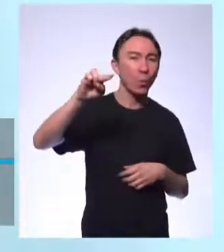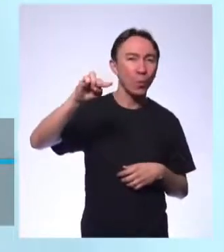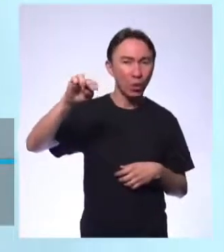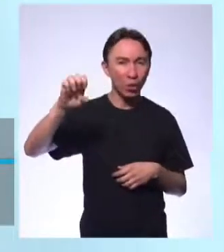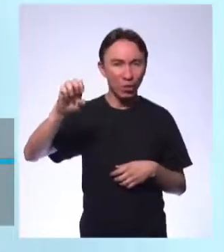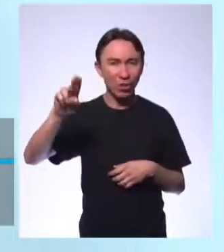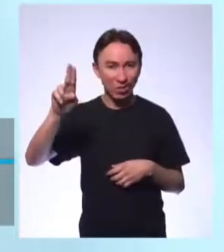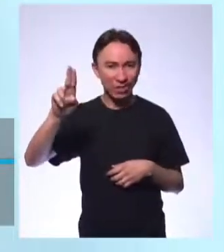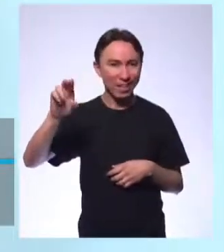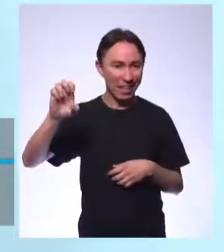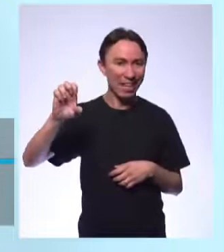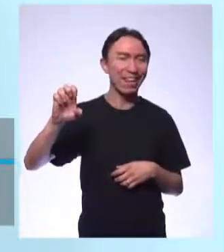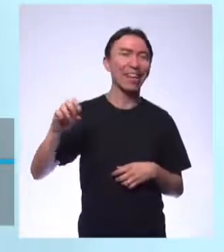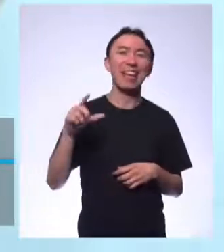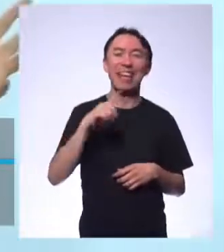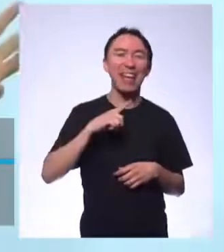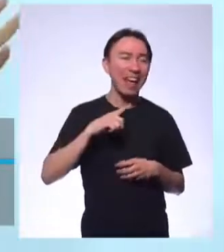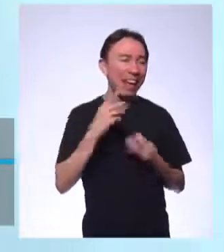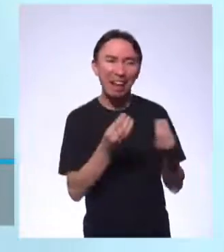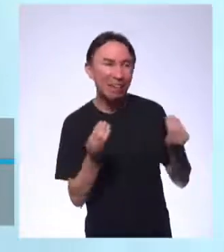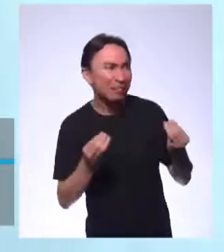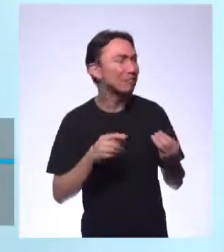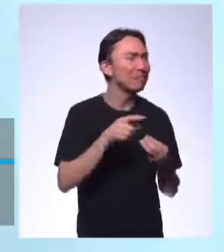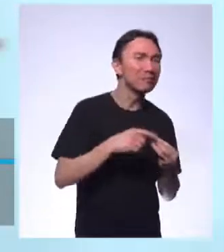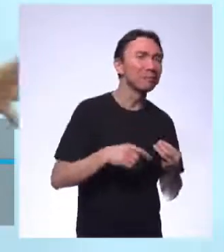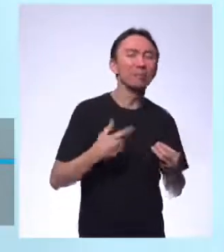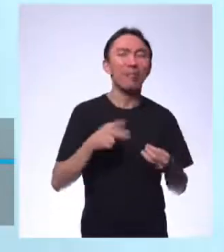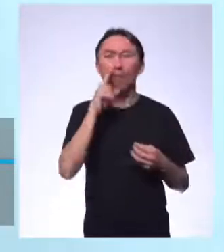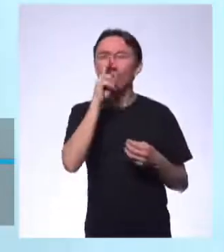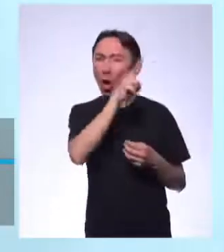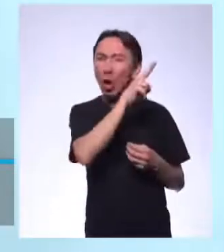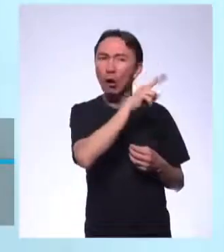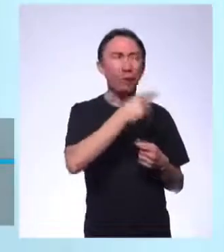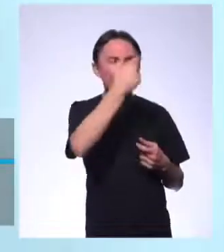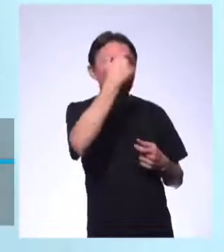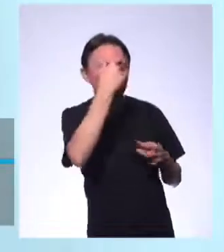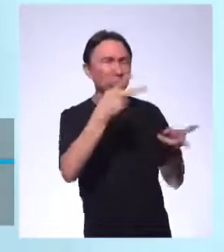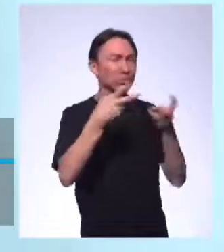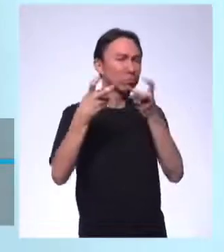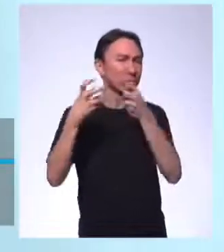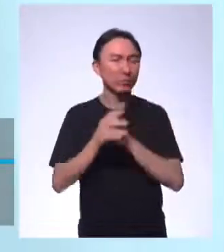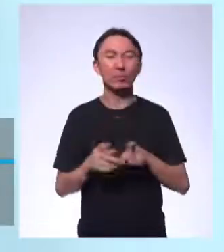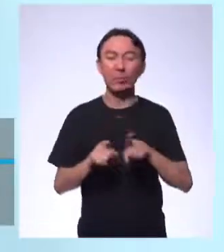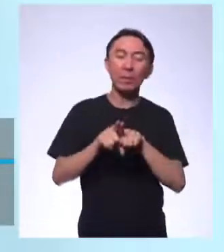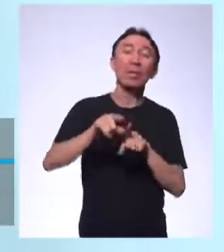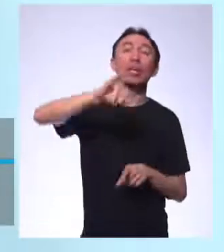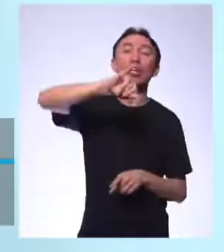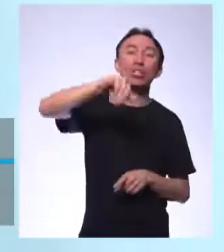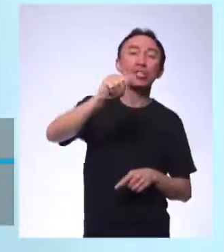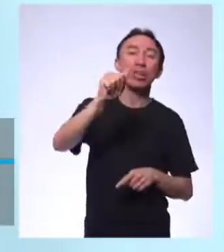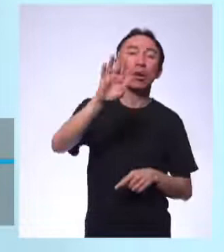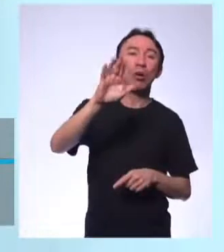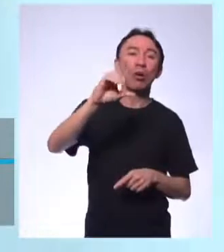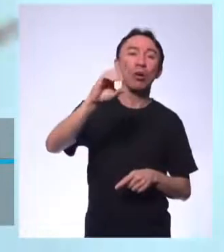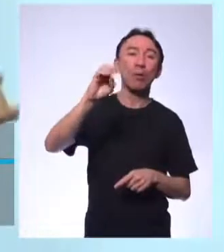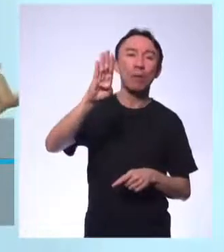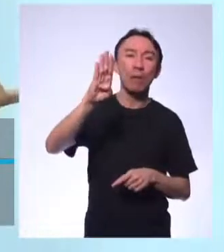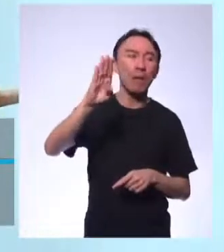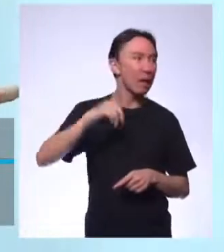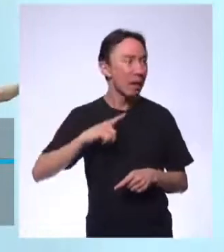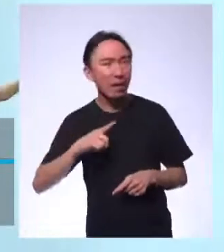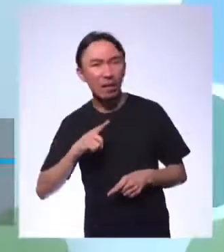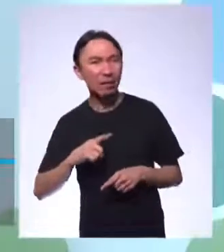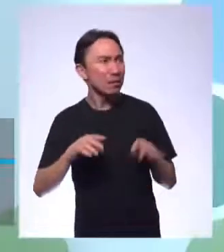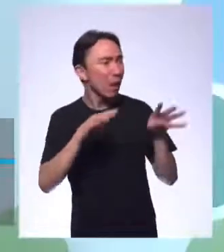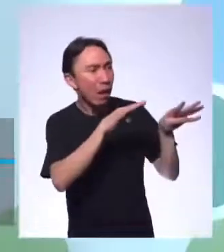muito forte, e o Jacob que é o povão, né? Ele representa ali a galera, o povão vendo toda aquela coisa diferente. O